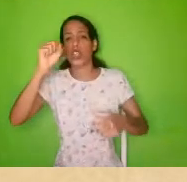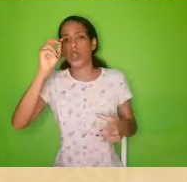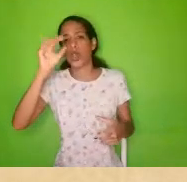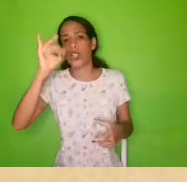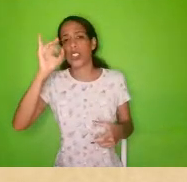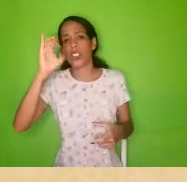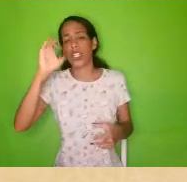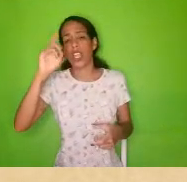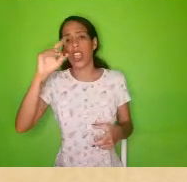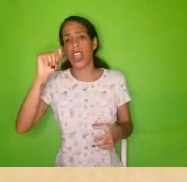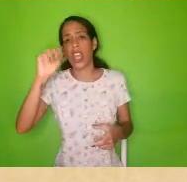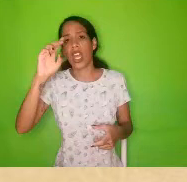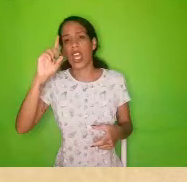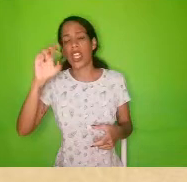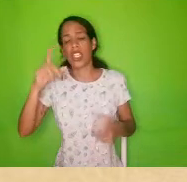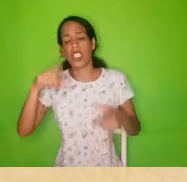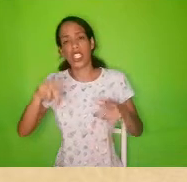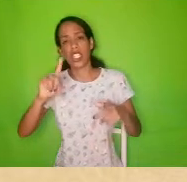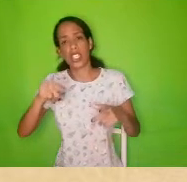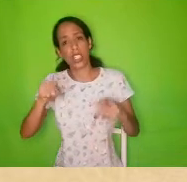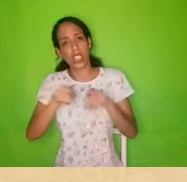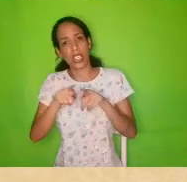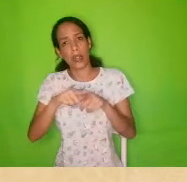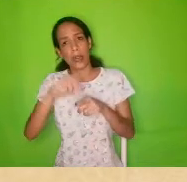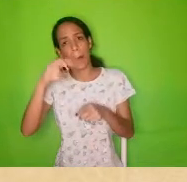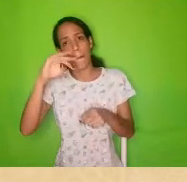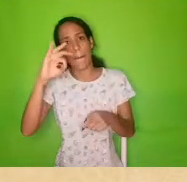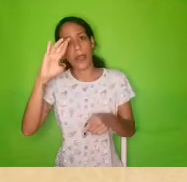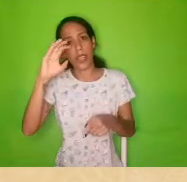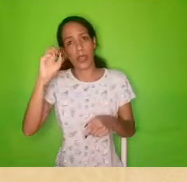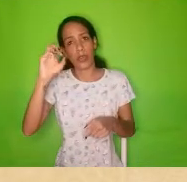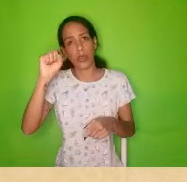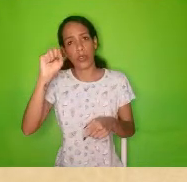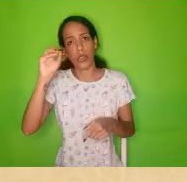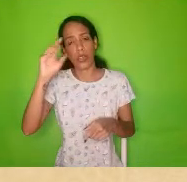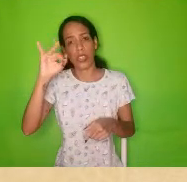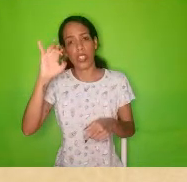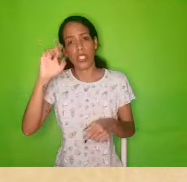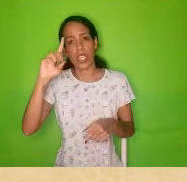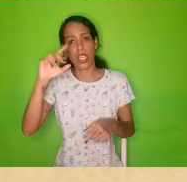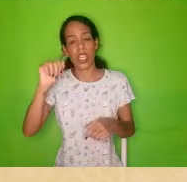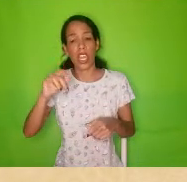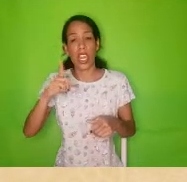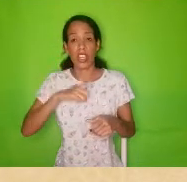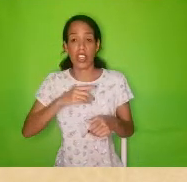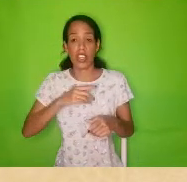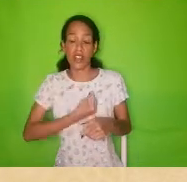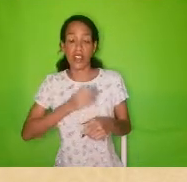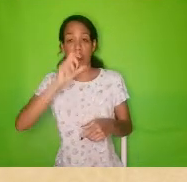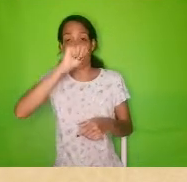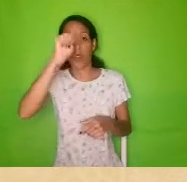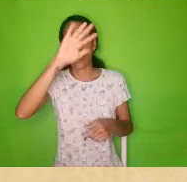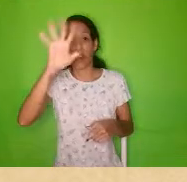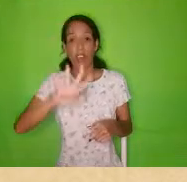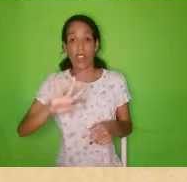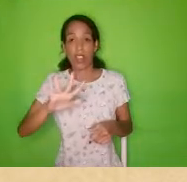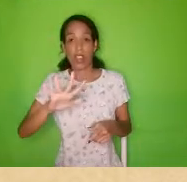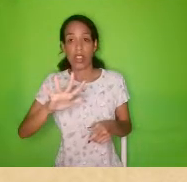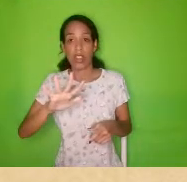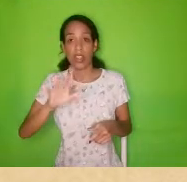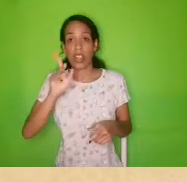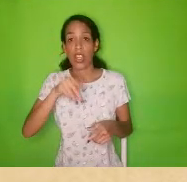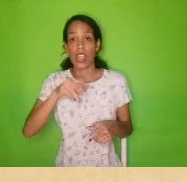várias formatações sociais que havia no continente africano. Olha a preocupação que havia na